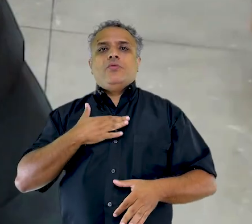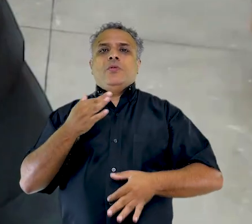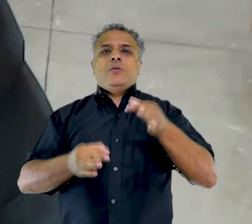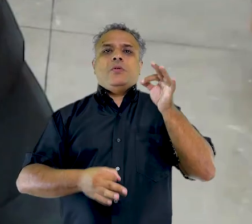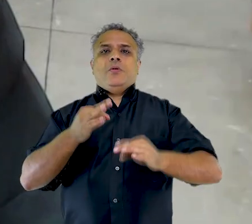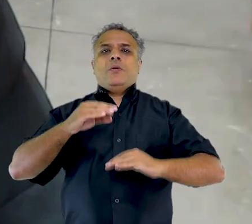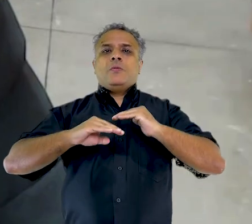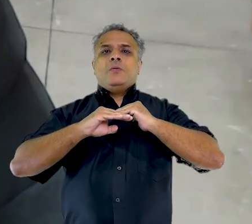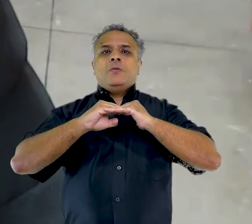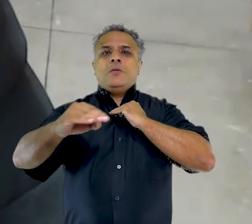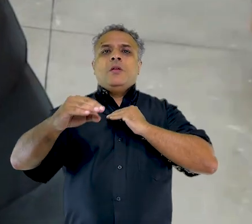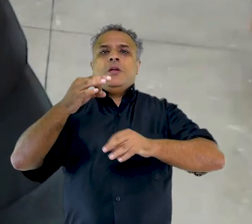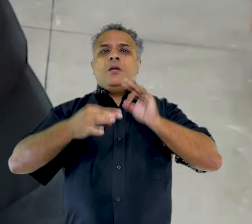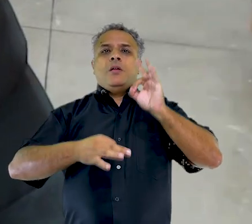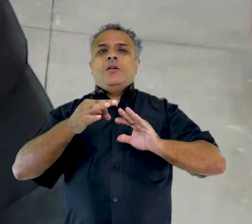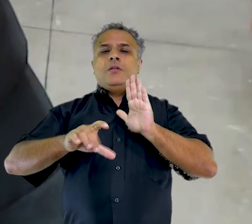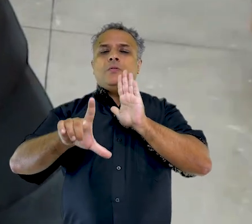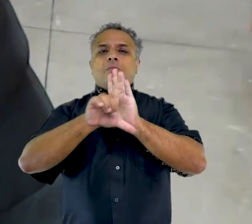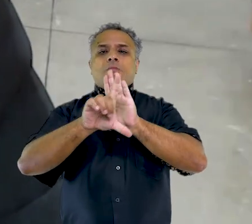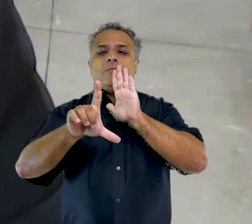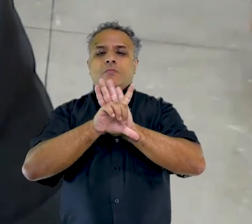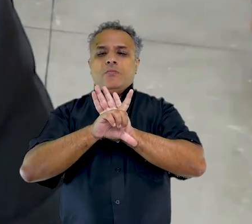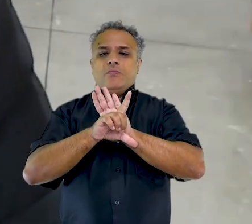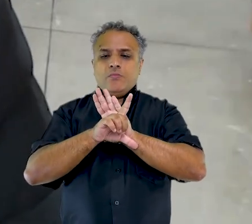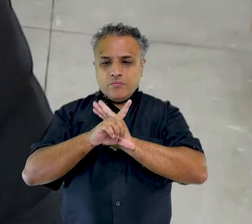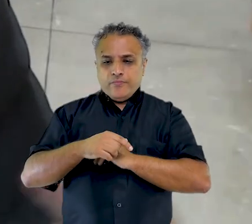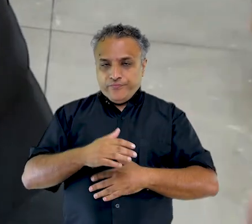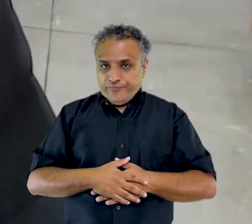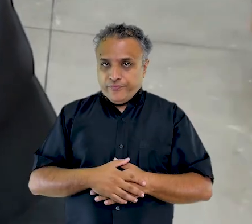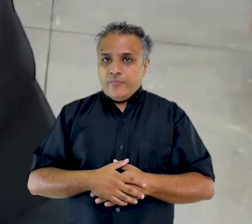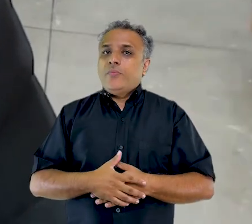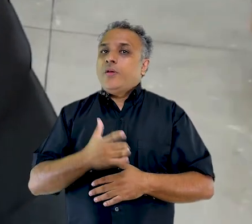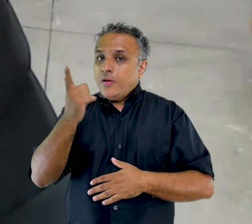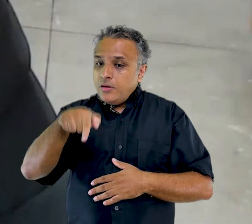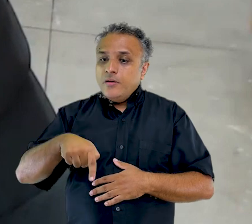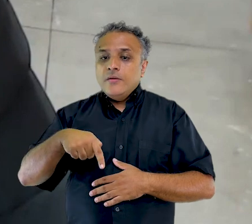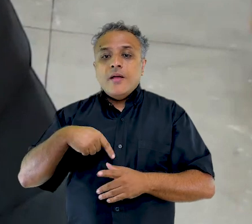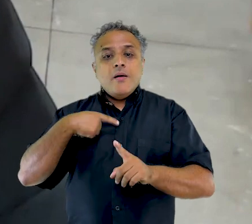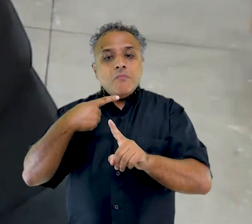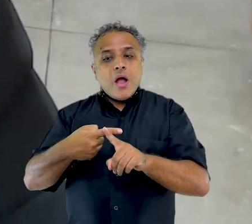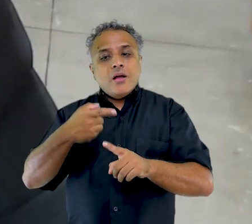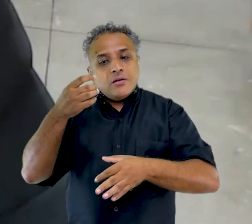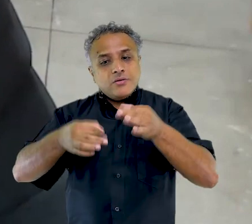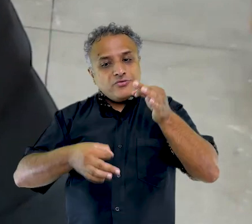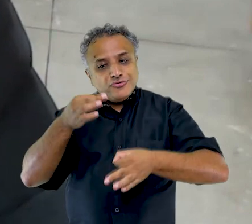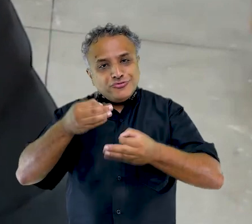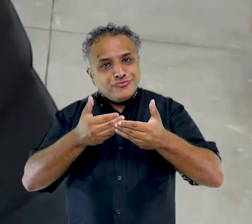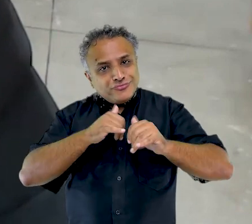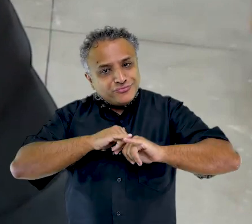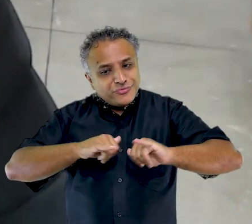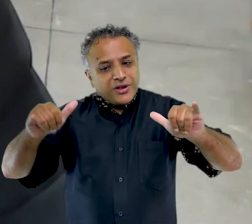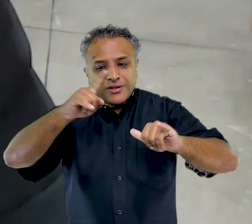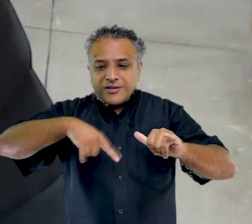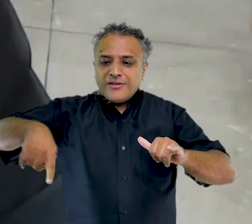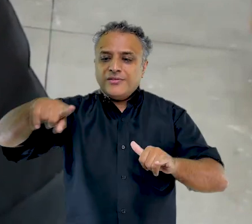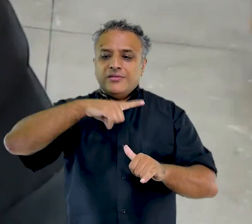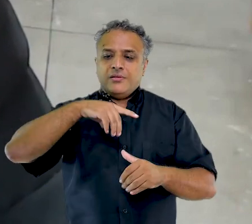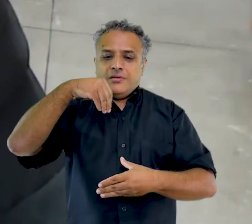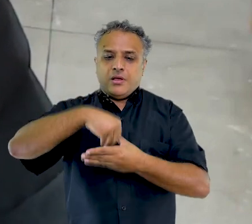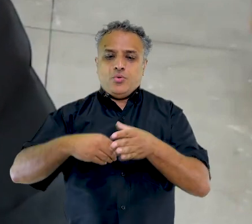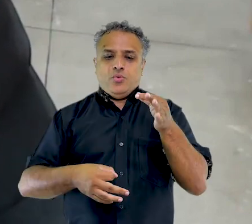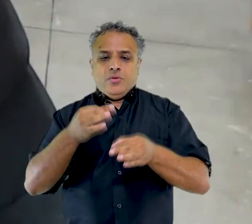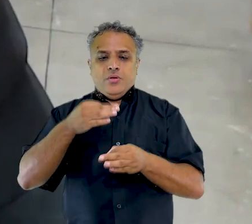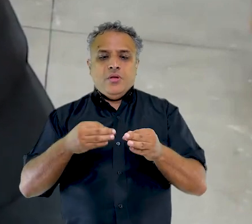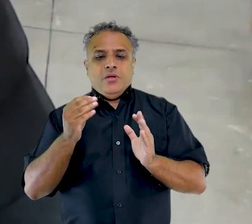da jurisprudência e essa é mais uma das jurisprudências dentro do tribunal, especialmente dentro da